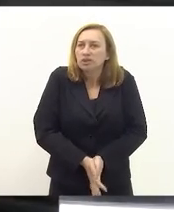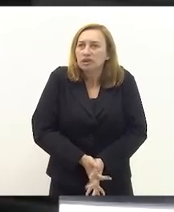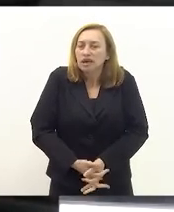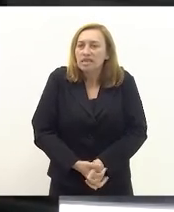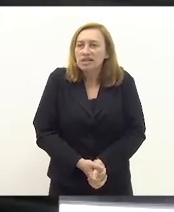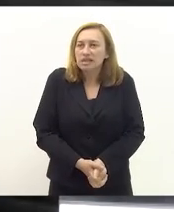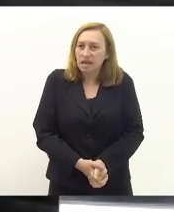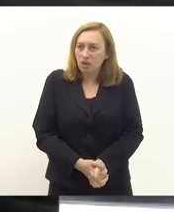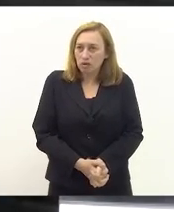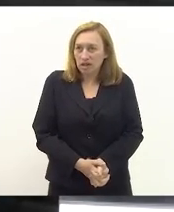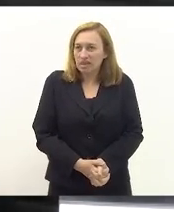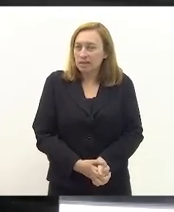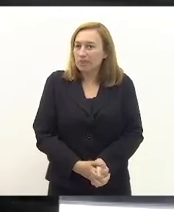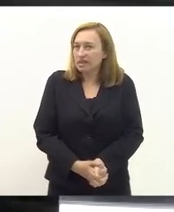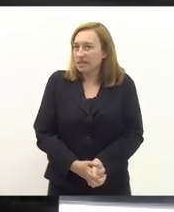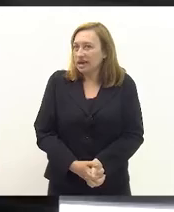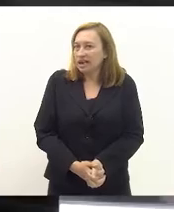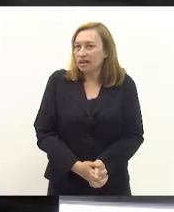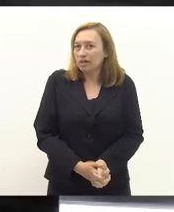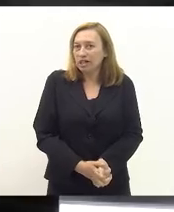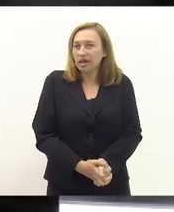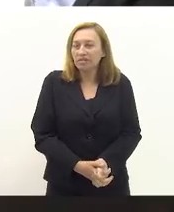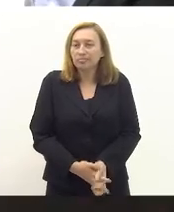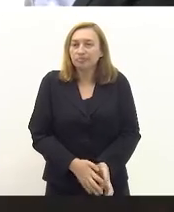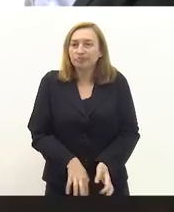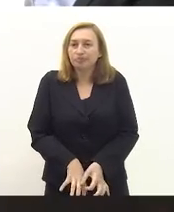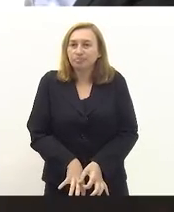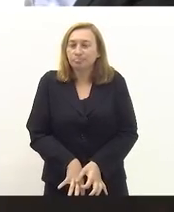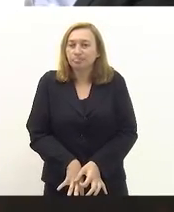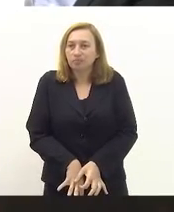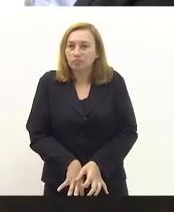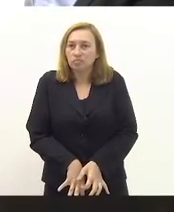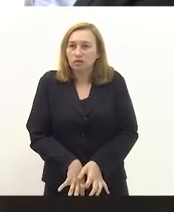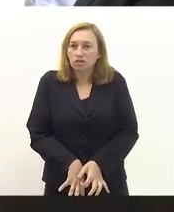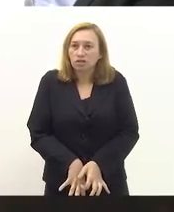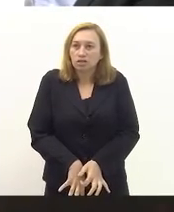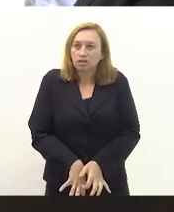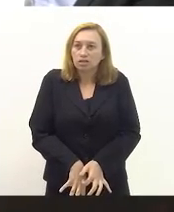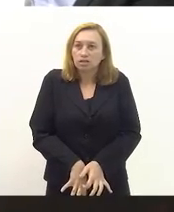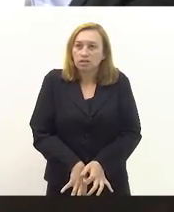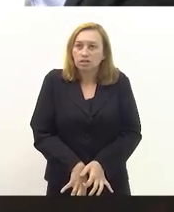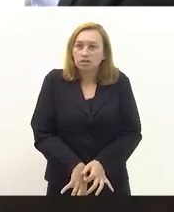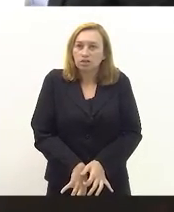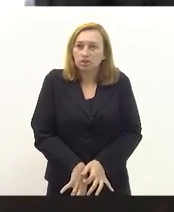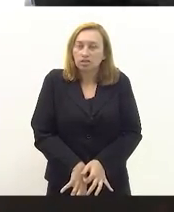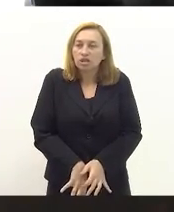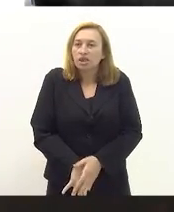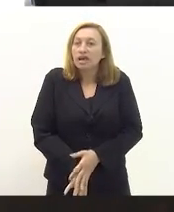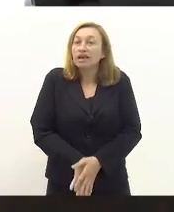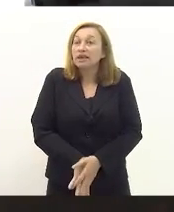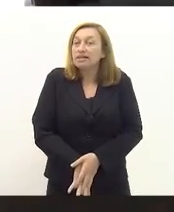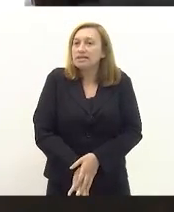E aí E aí E